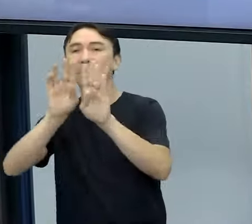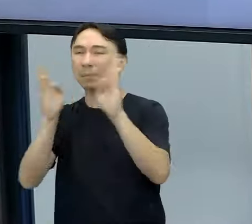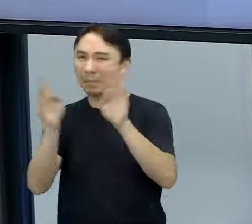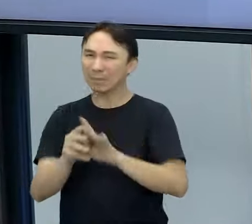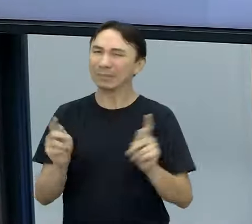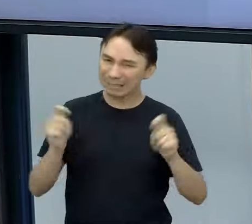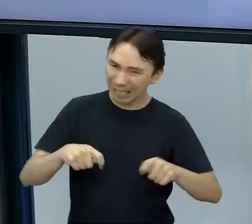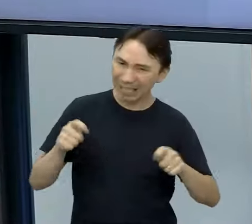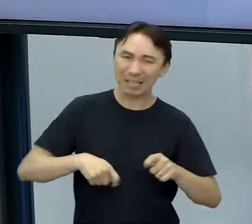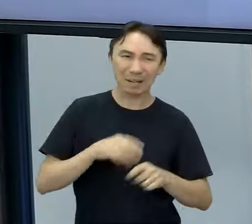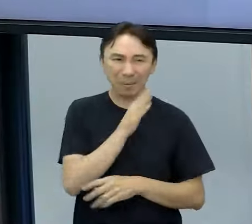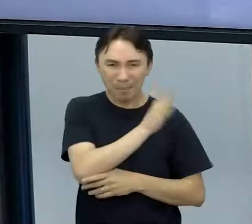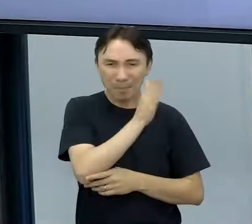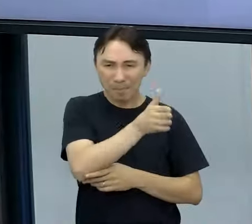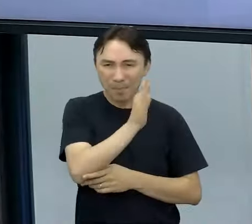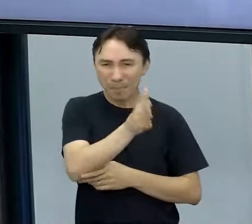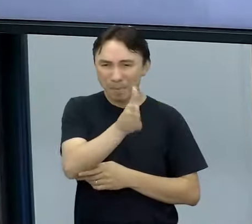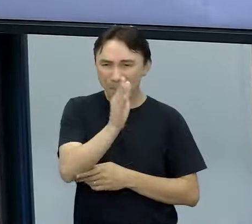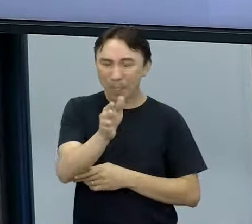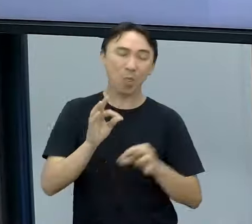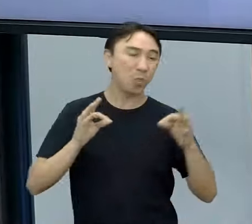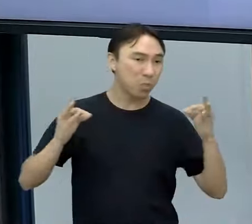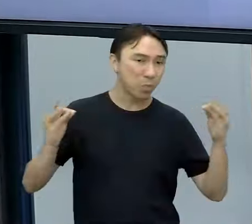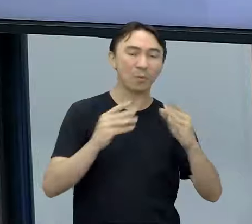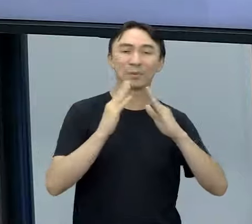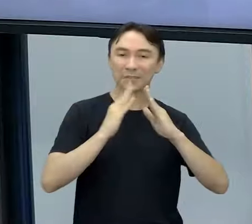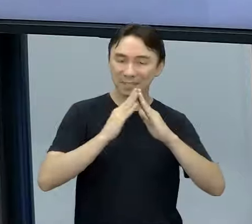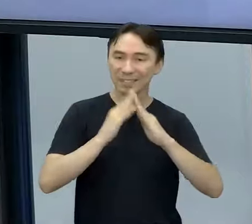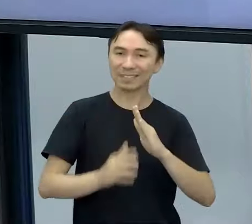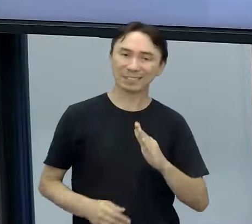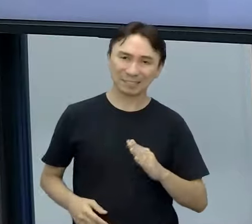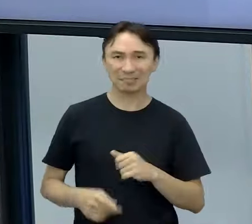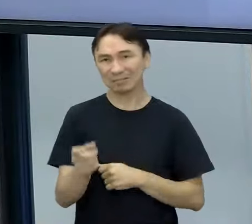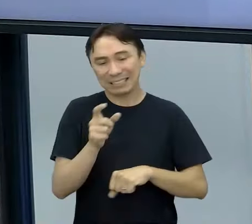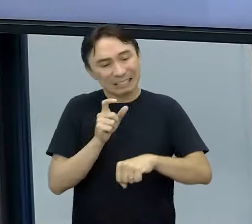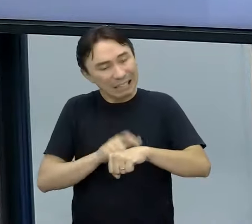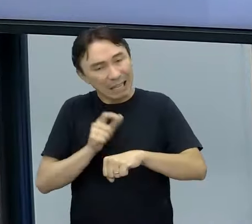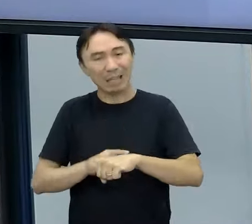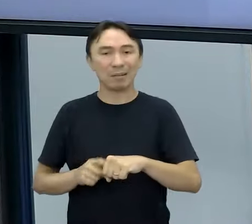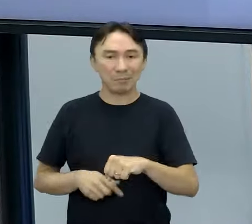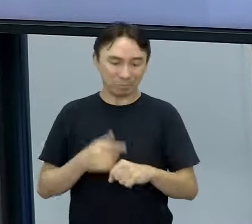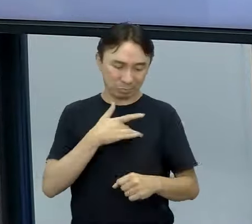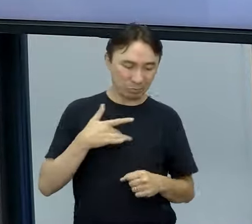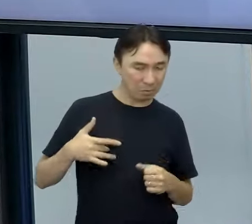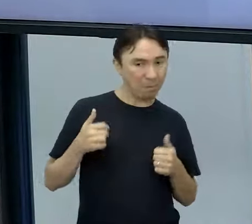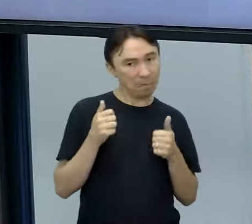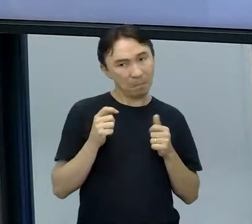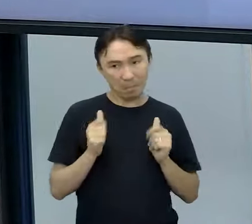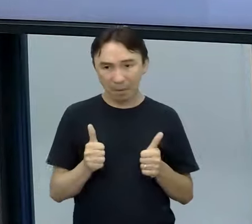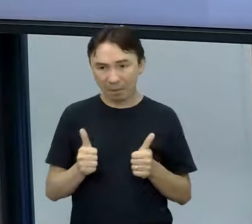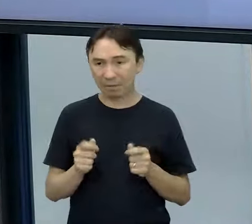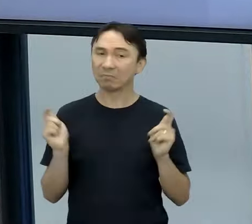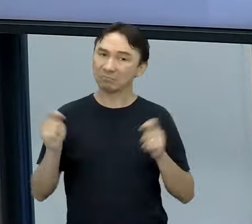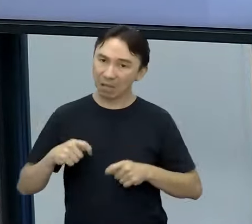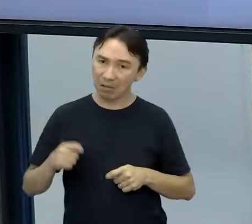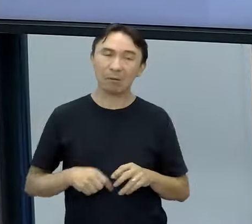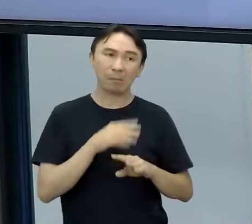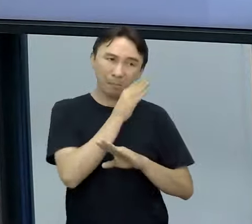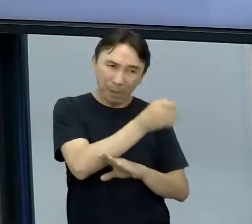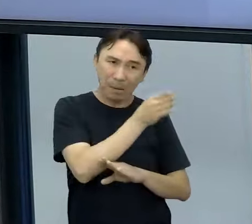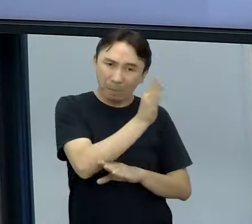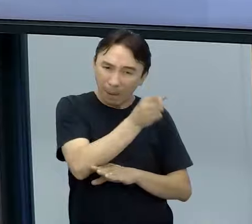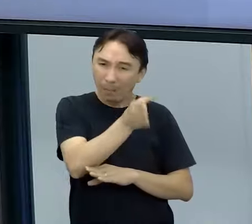tempo, disponibilidade, né, tiver bem das pernas pra sair andando, você vai conseguir bater na porta de todo mundo da sua comunidade. Pensando aí que tem várias